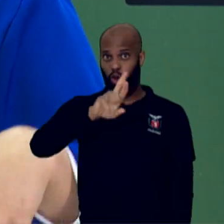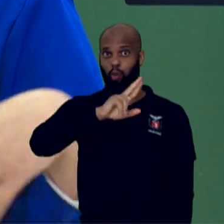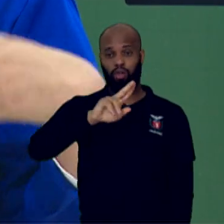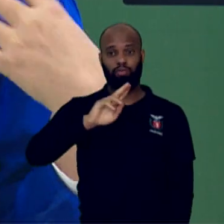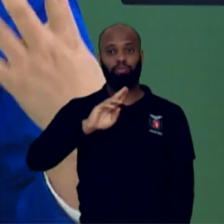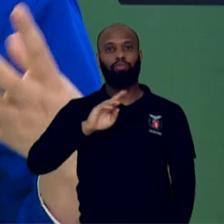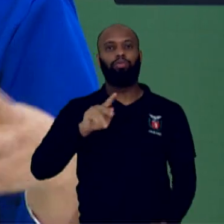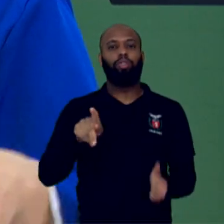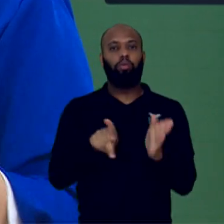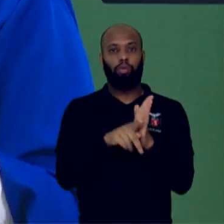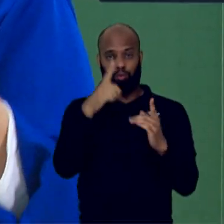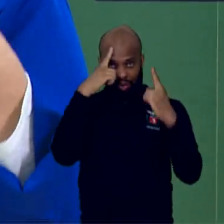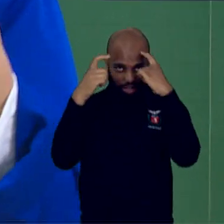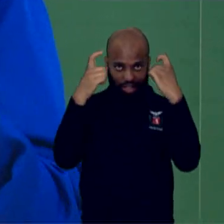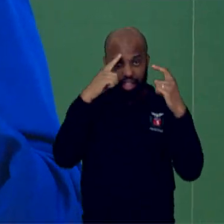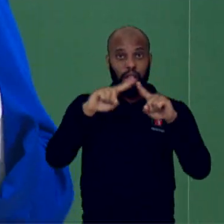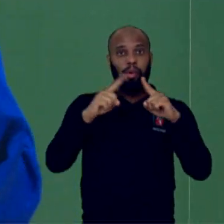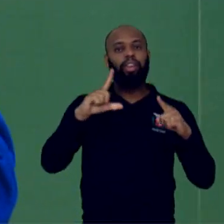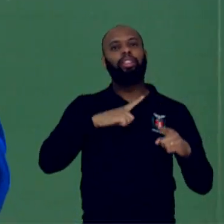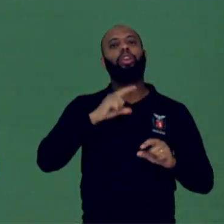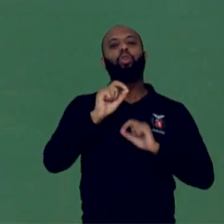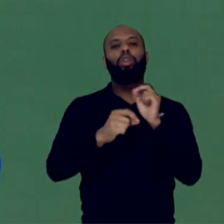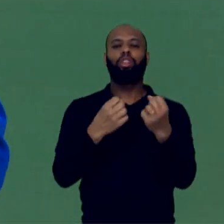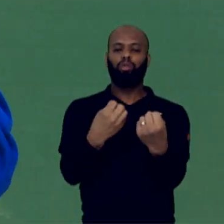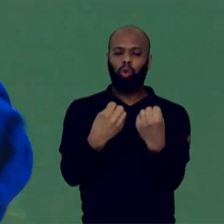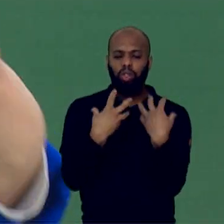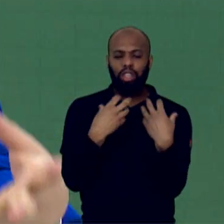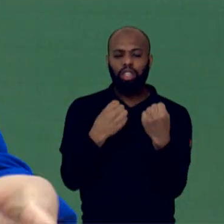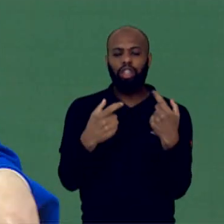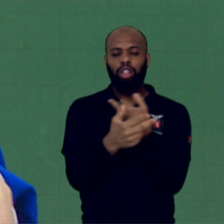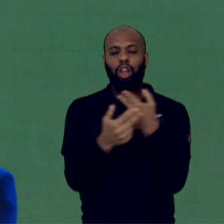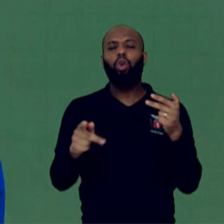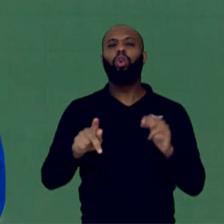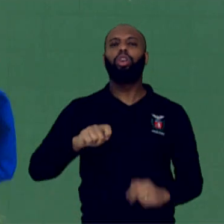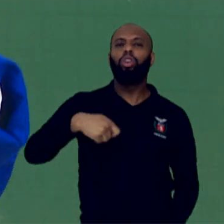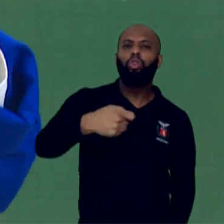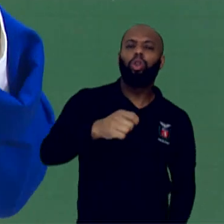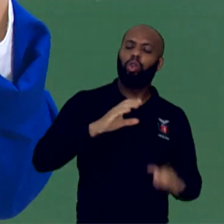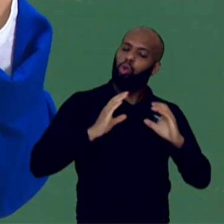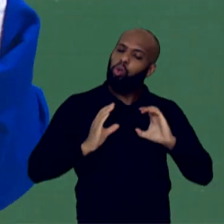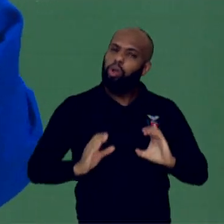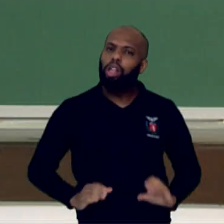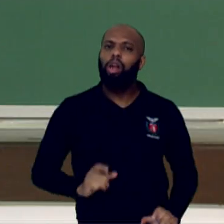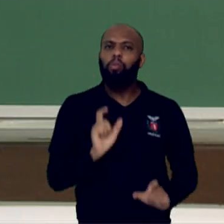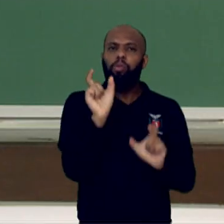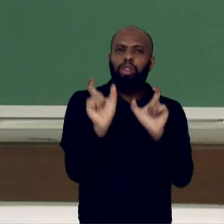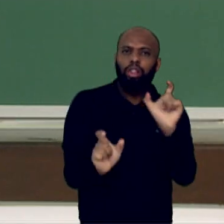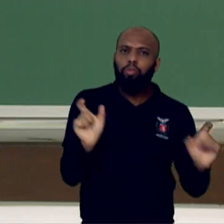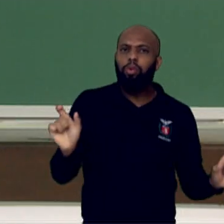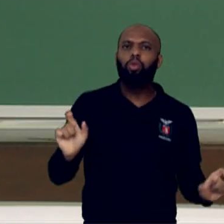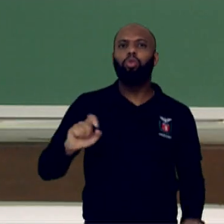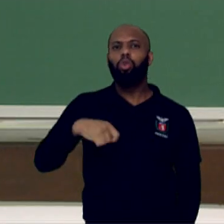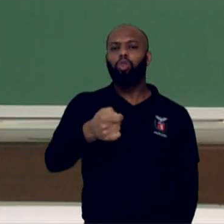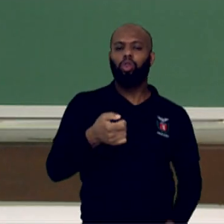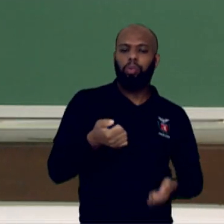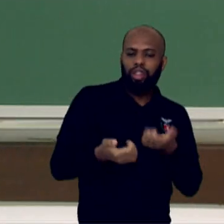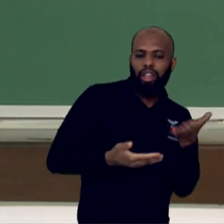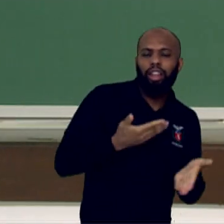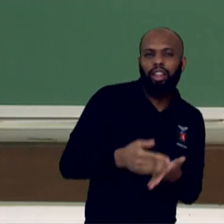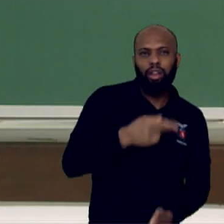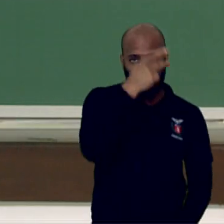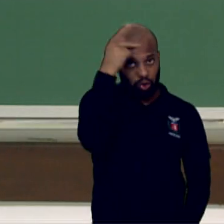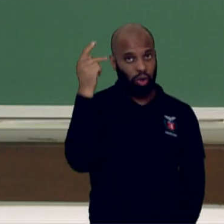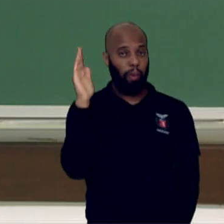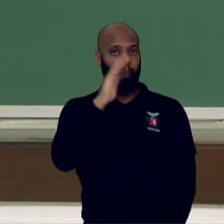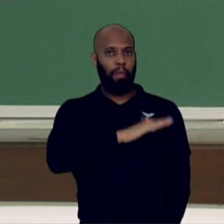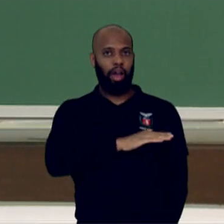lições para a nossa vida real sobre o comportamento dos indivíduos, sobre tratar as pessoas mal, que